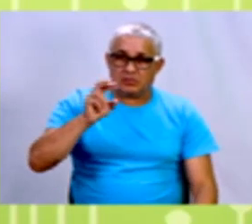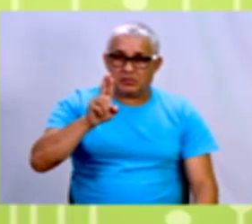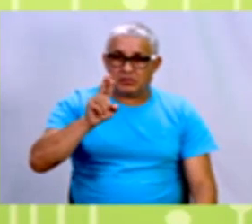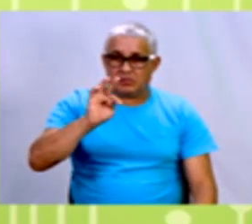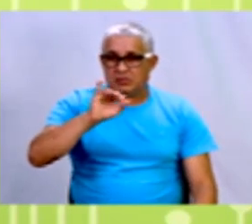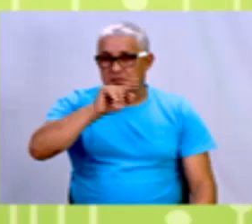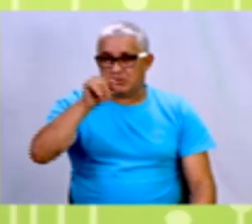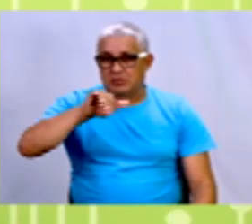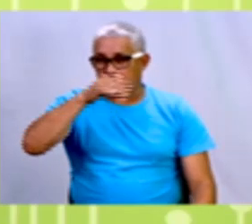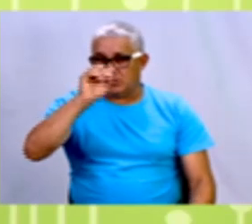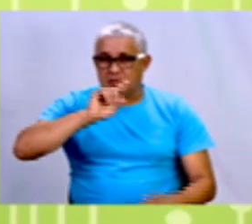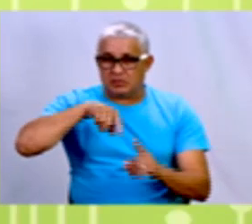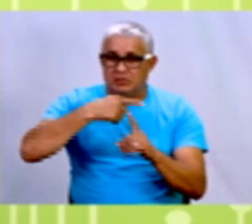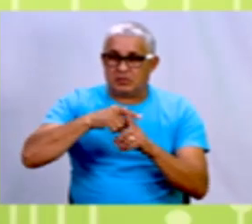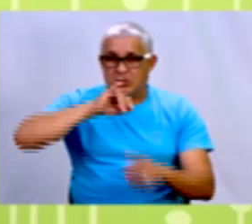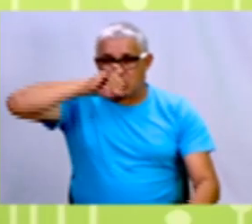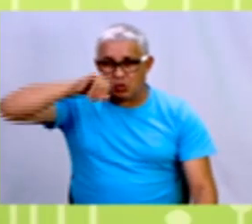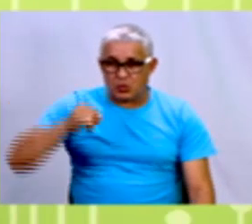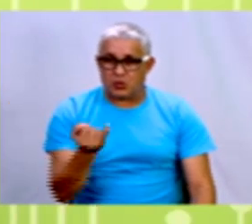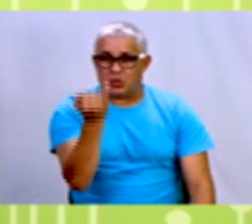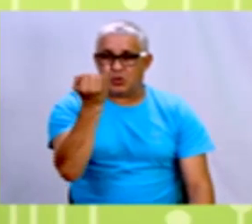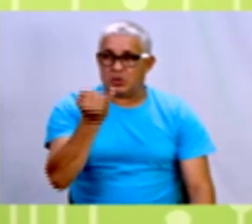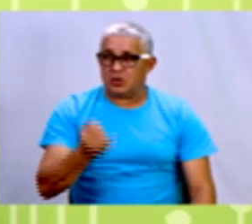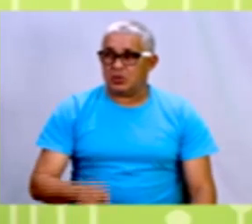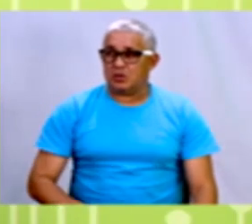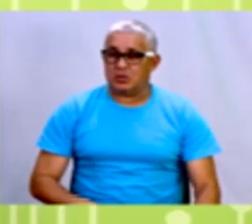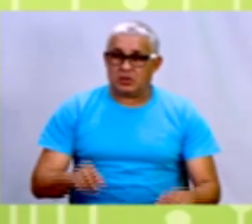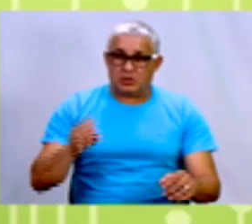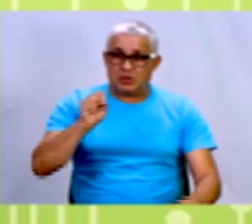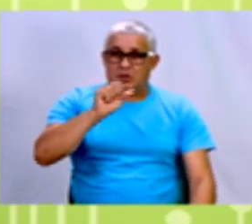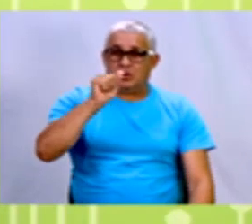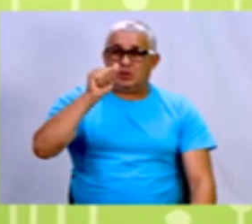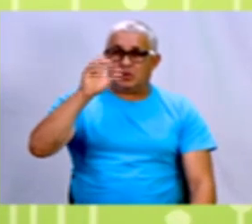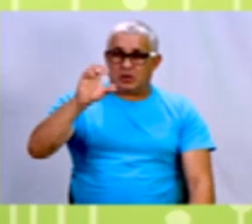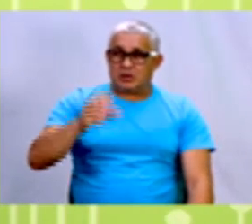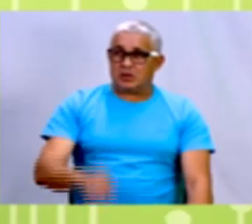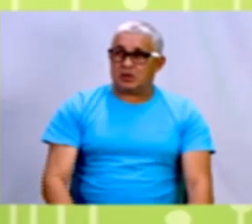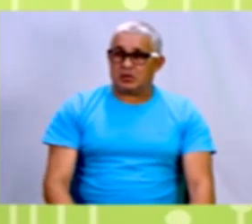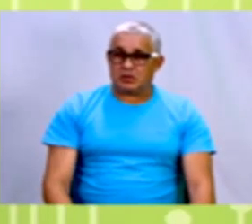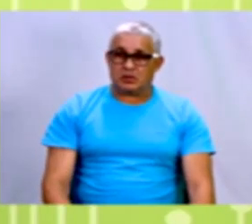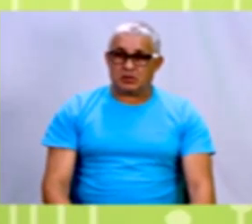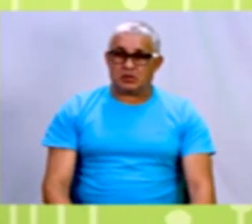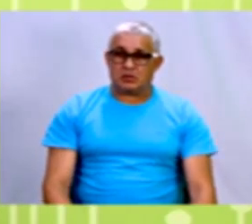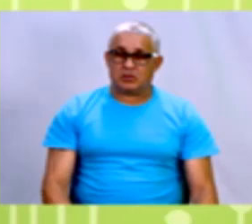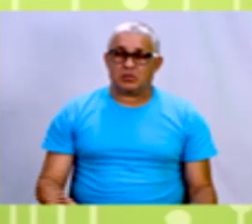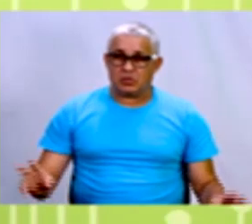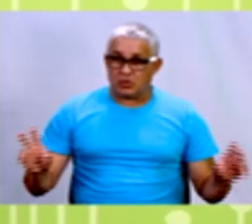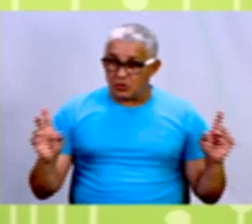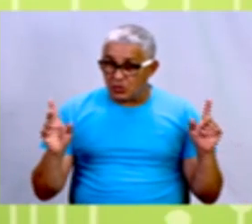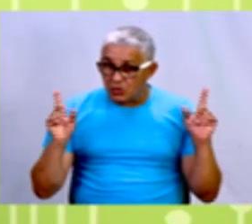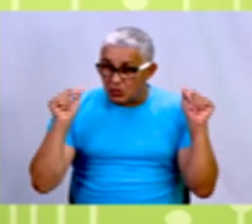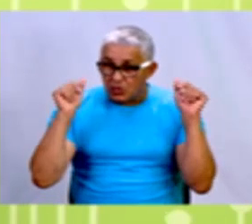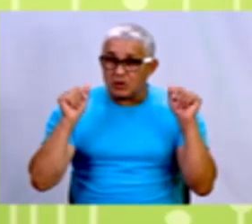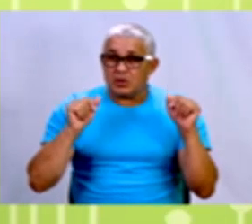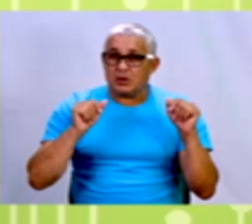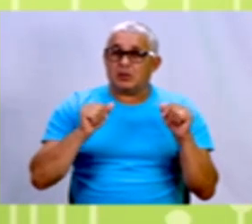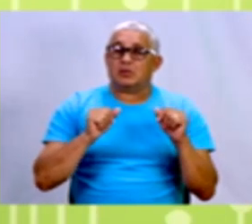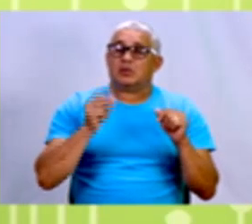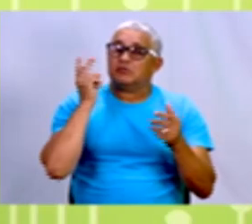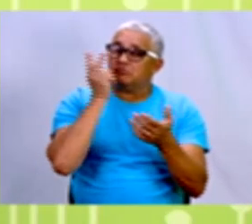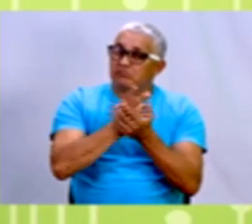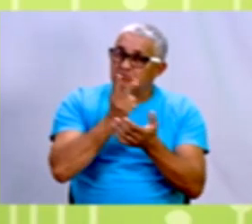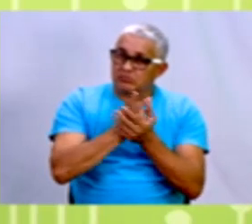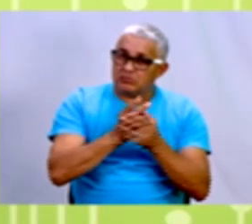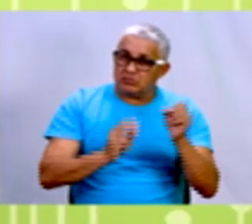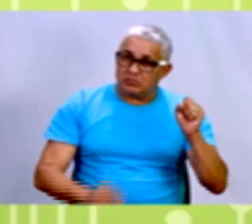os juros, tá? Só que no sistema SAC, o valor da amortização é o mesmo. E no sistema Price, o